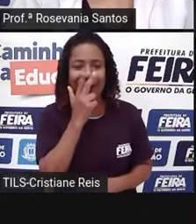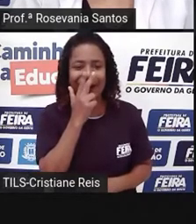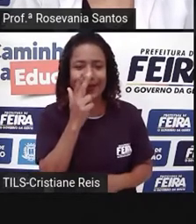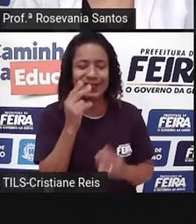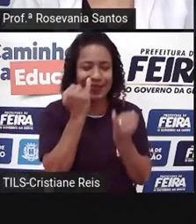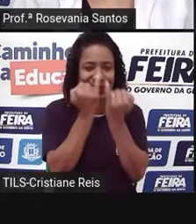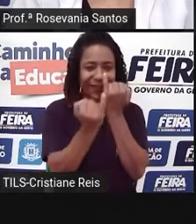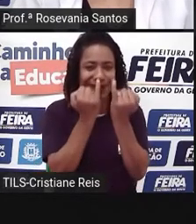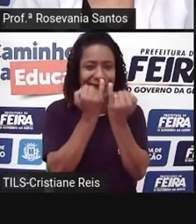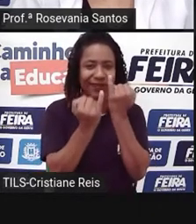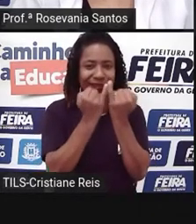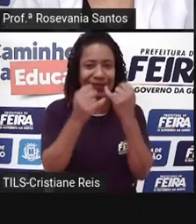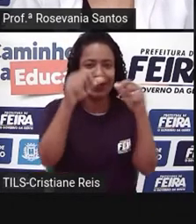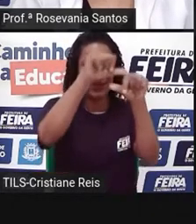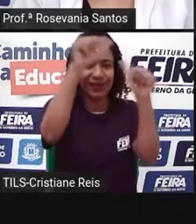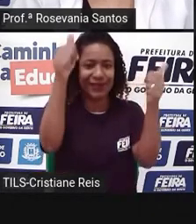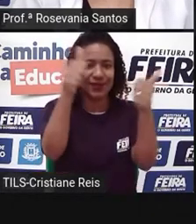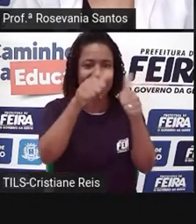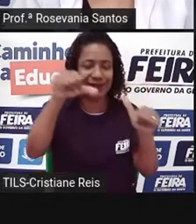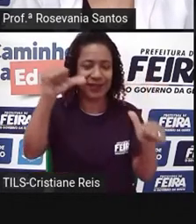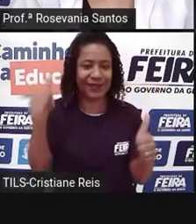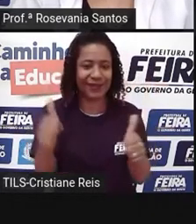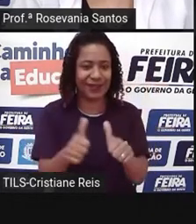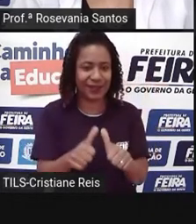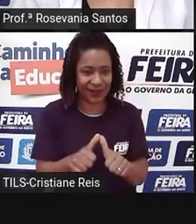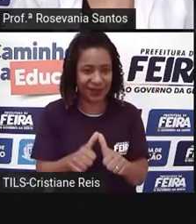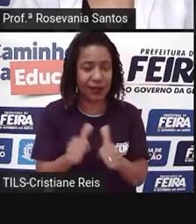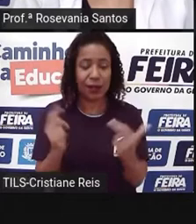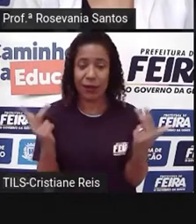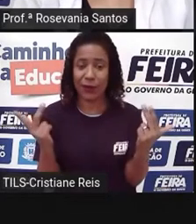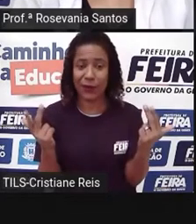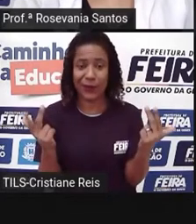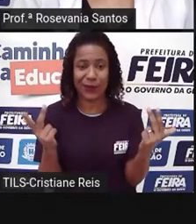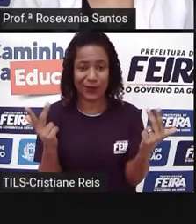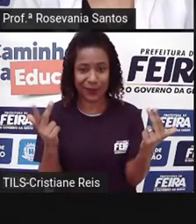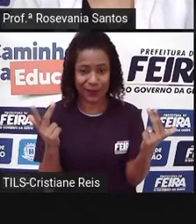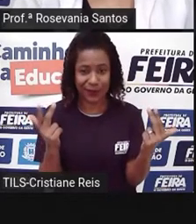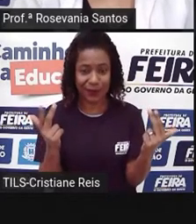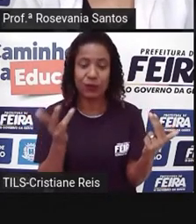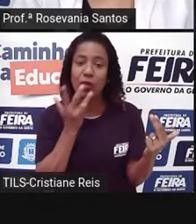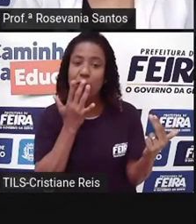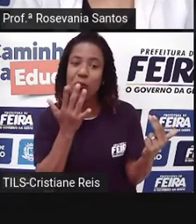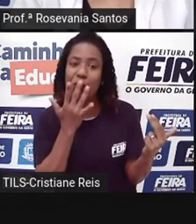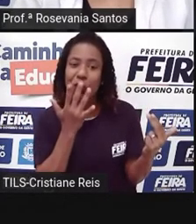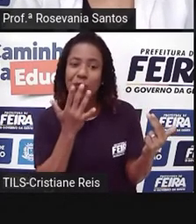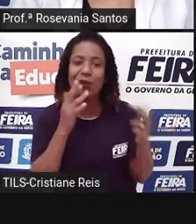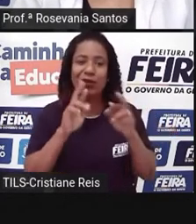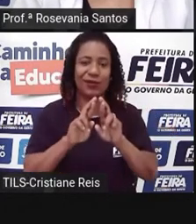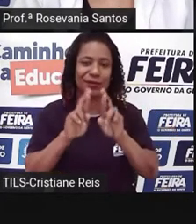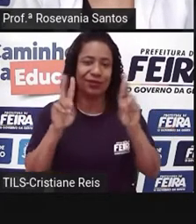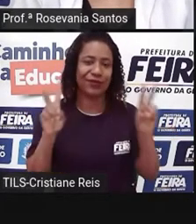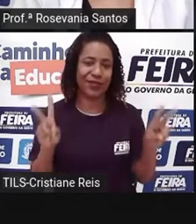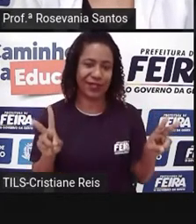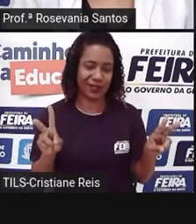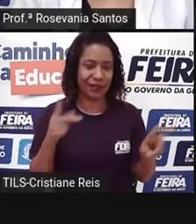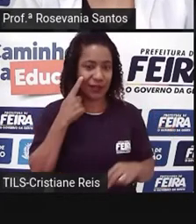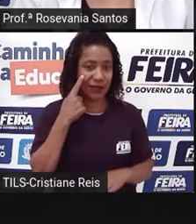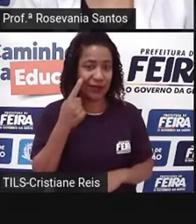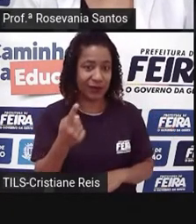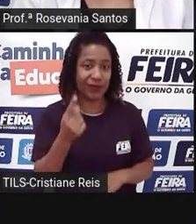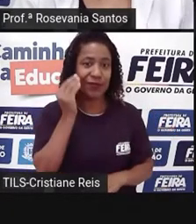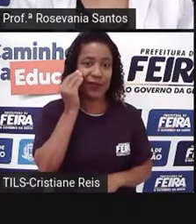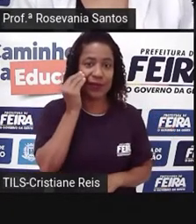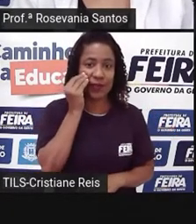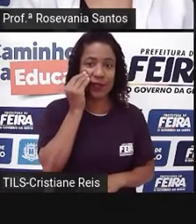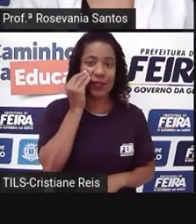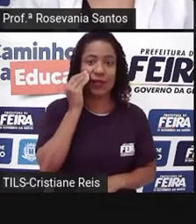vendo? Aqui eu tenho aqui vermelhinho, que eu já botei a parte amarela, aqui essa partezinha aqui do deserto, ó, como ele já vai repetindo. É claro que